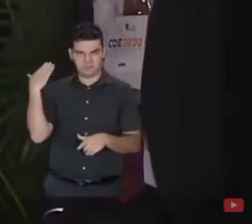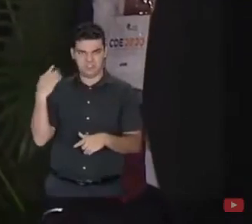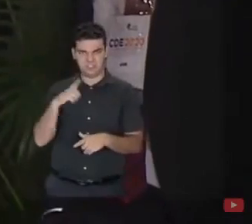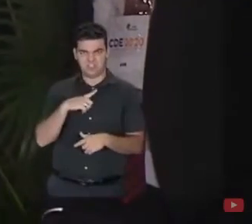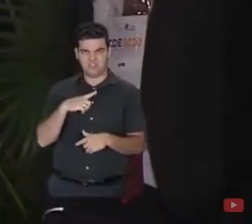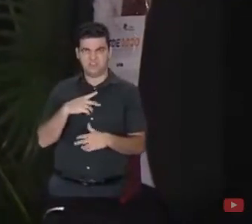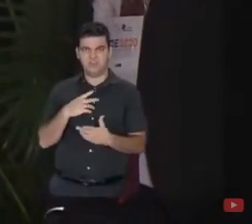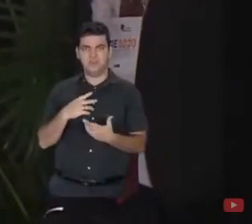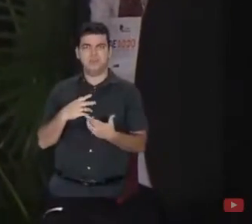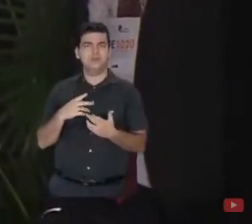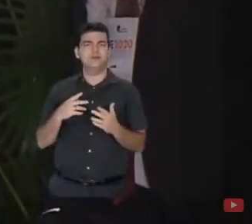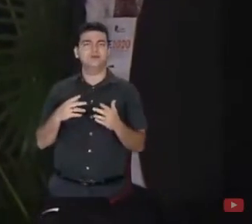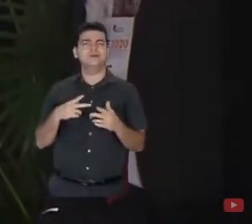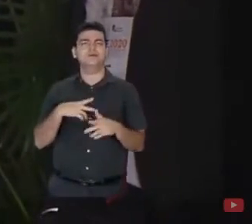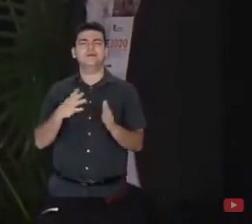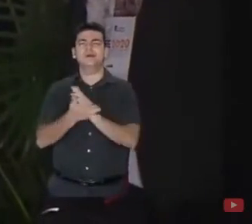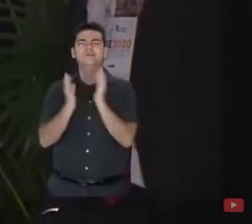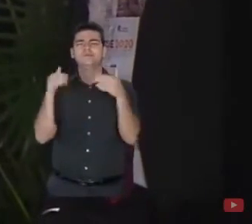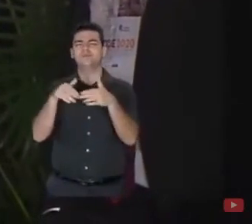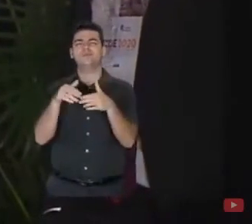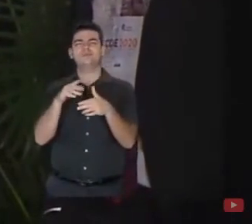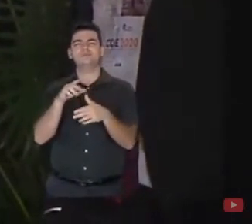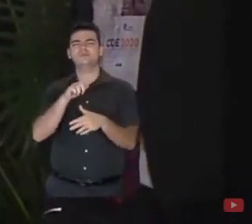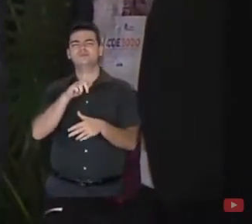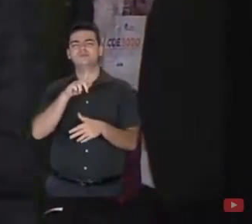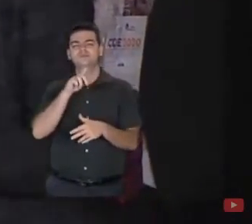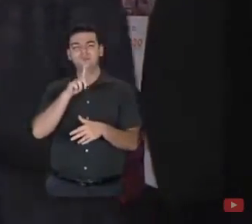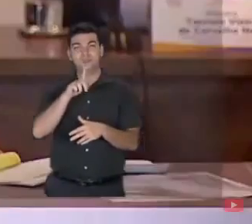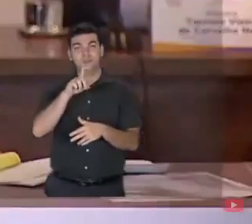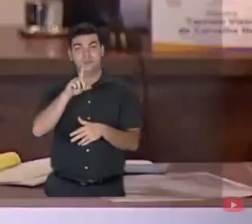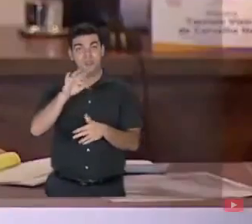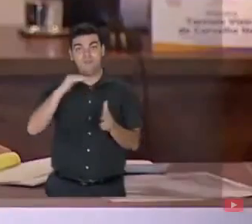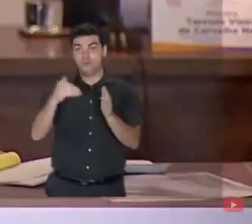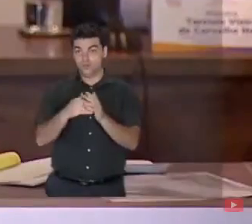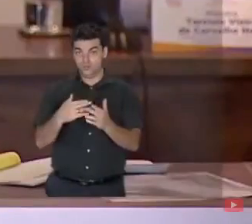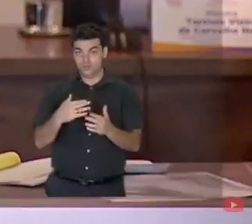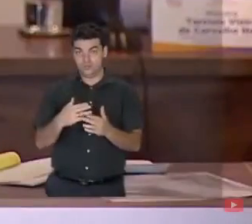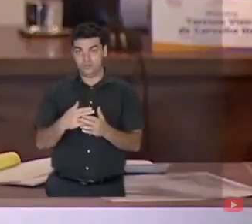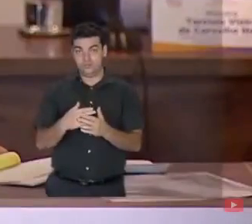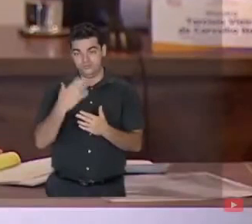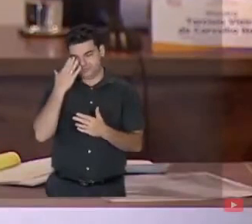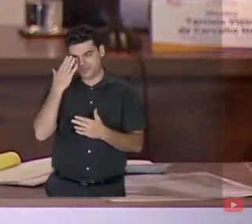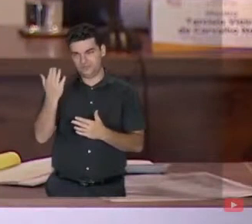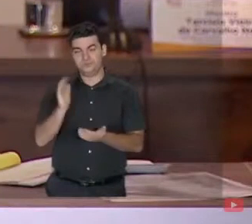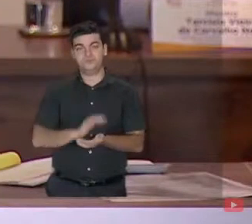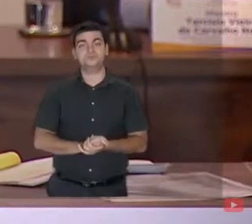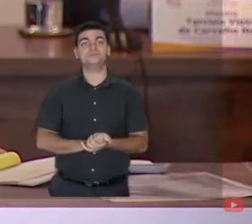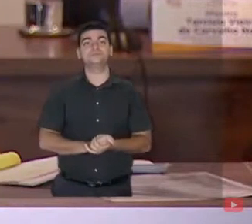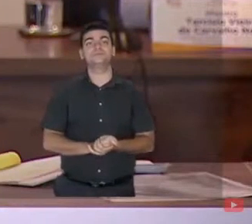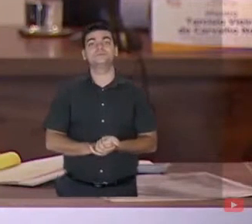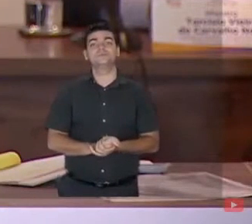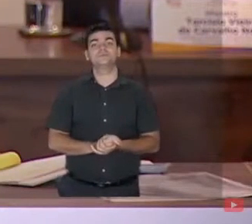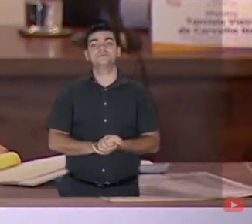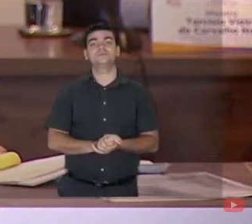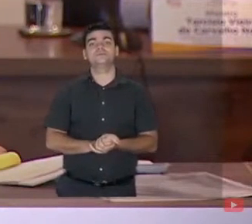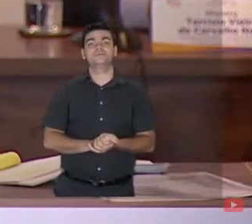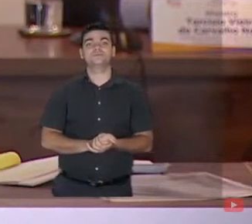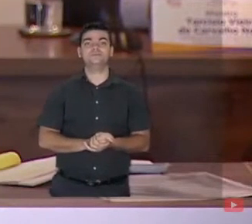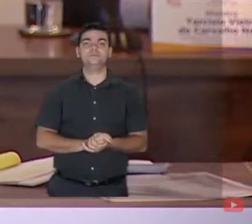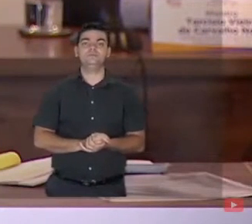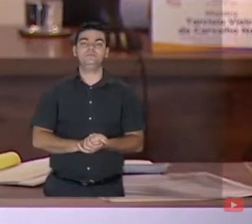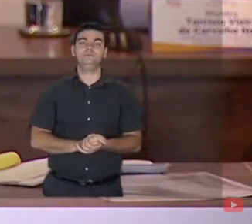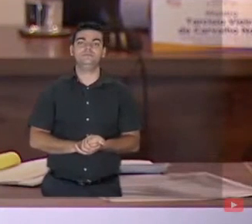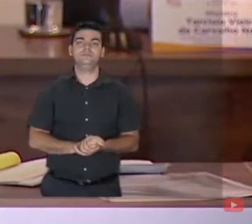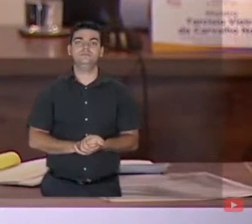anteriores, STJ, Saúde e GDF. Obrigada. Muito obrigado, Raquel. De fato, houve